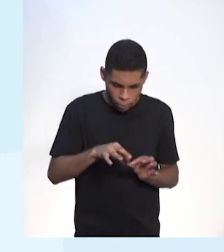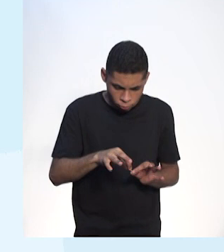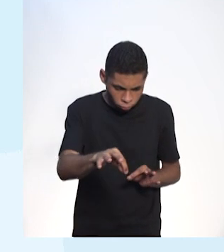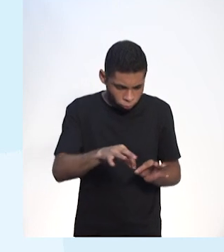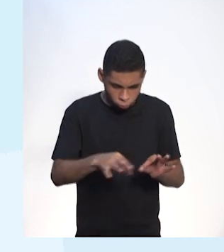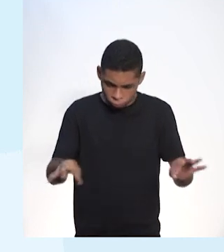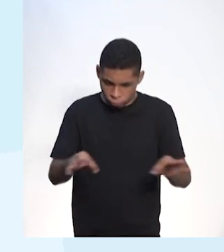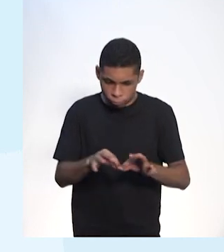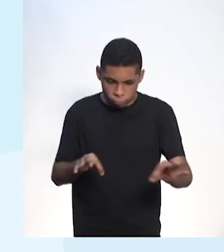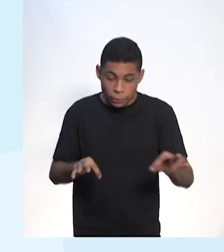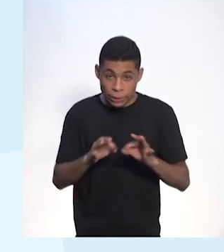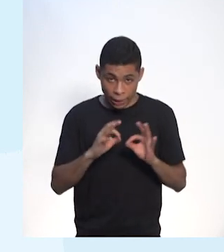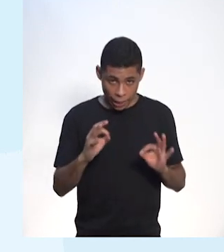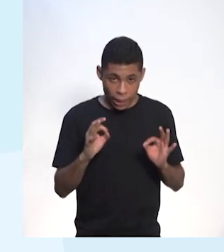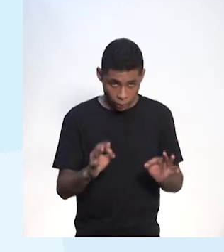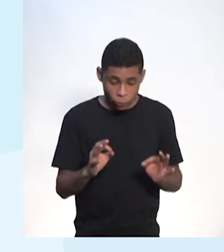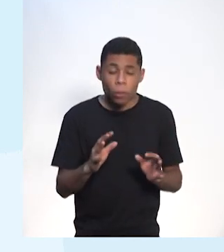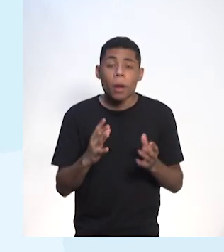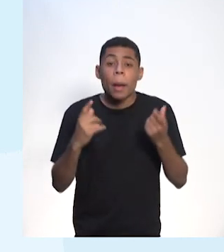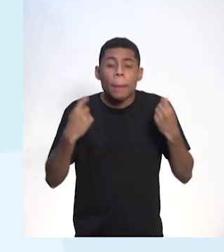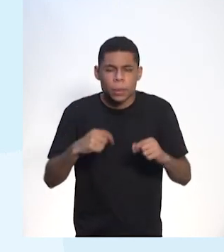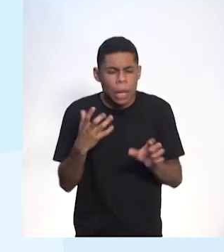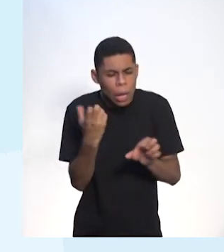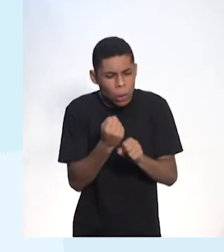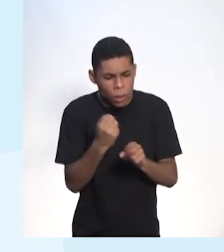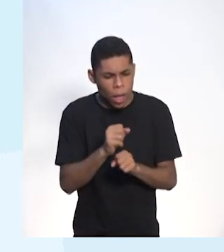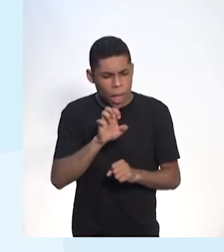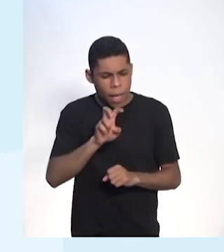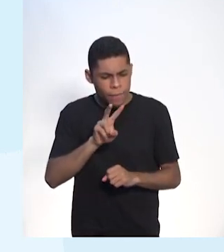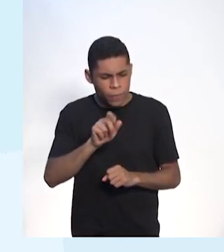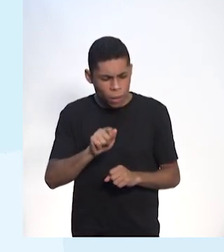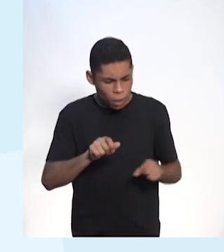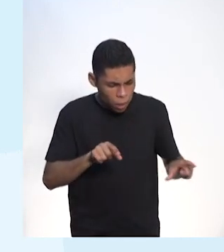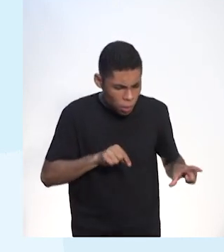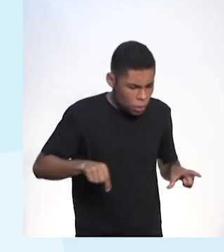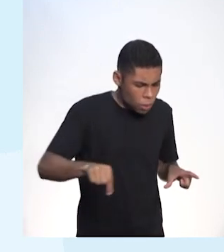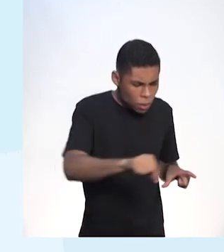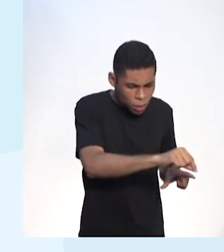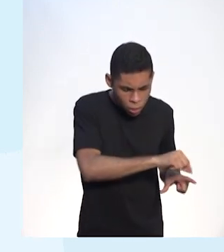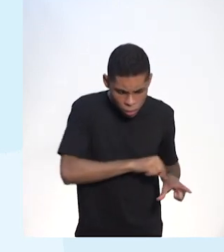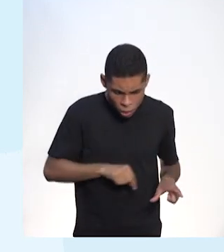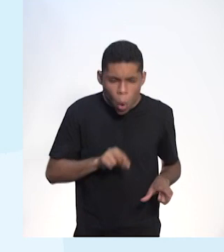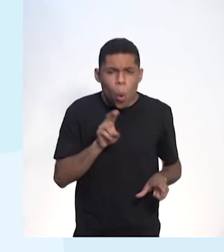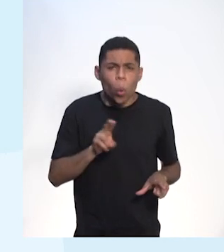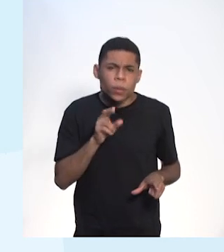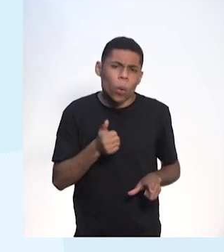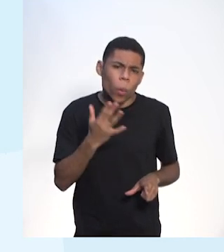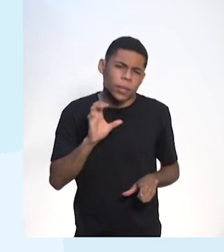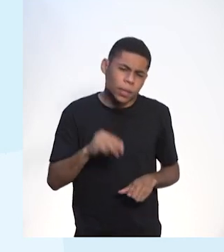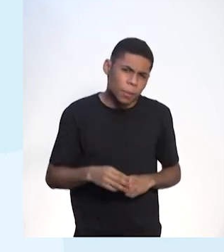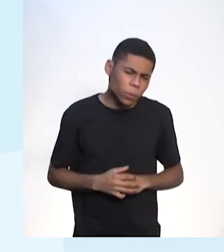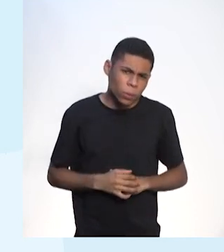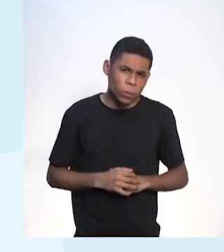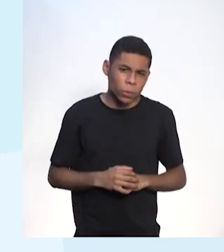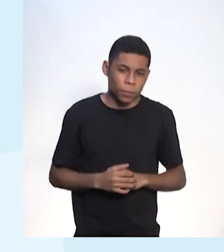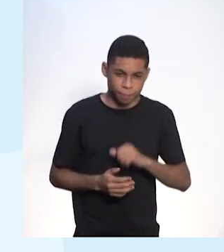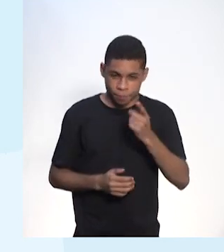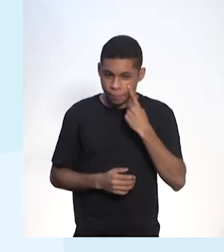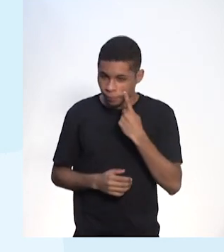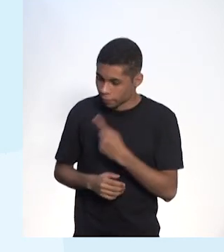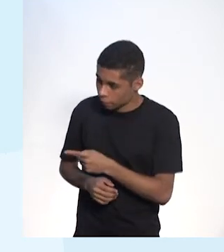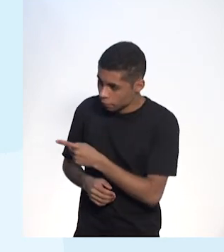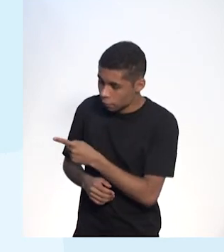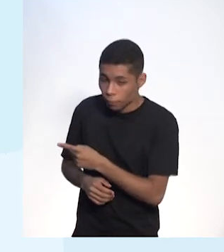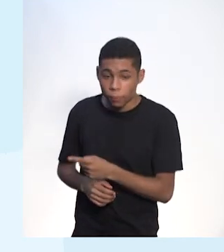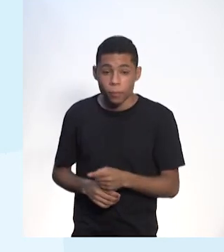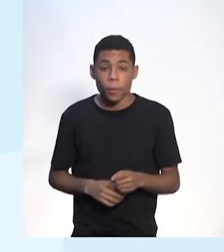calcule quantos centímetros quadrados de EVA ela utilizará. Você já está vendo aí 2 setinhas apresentando o π e